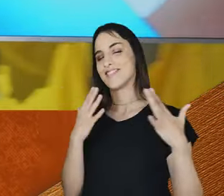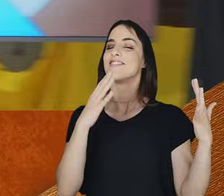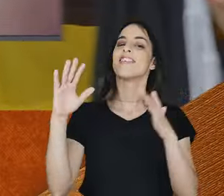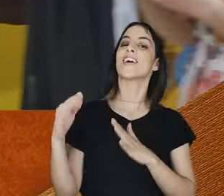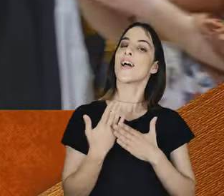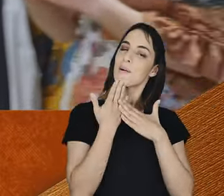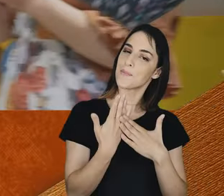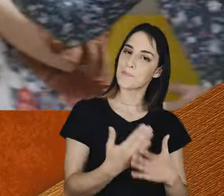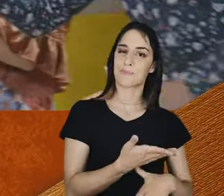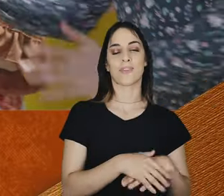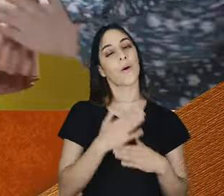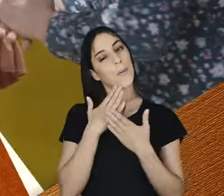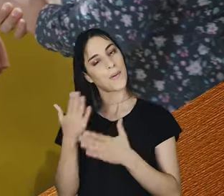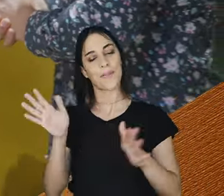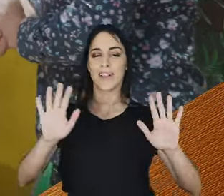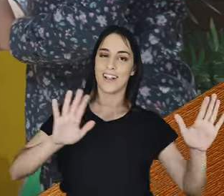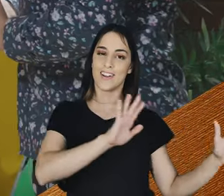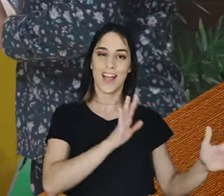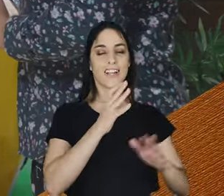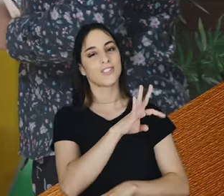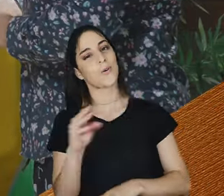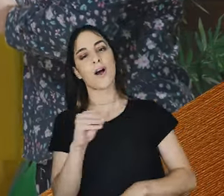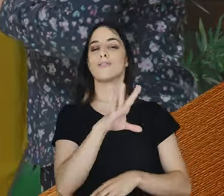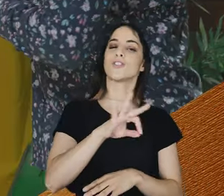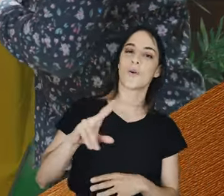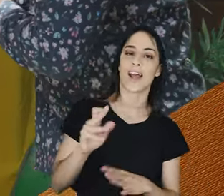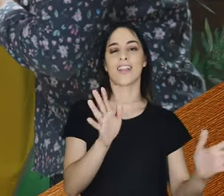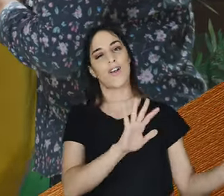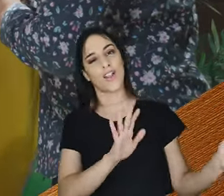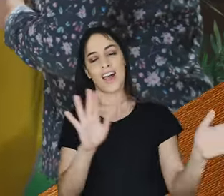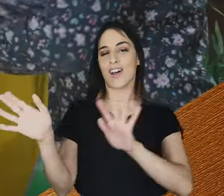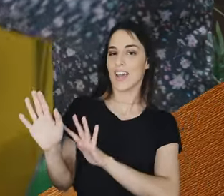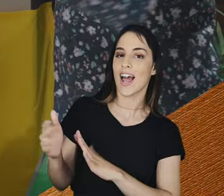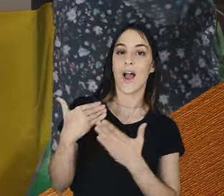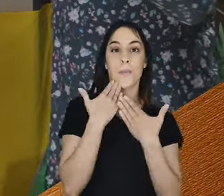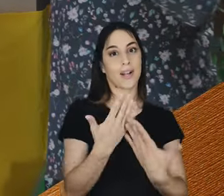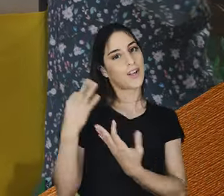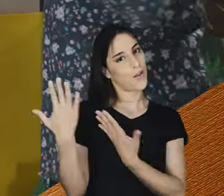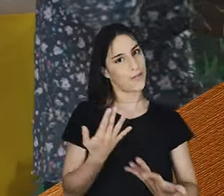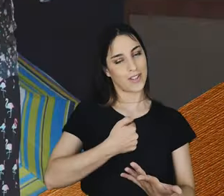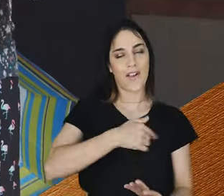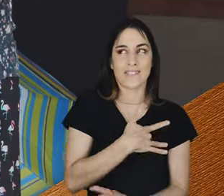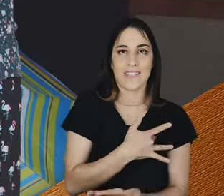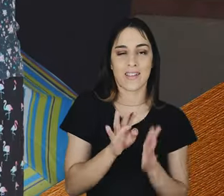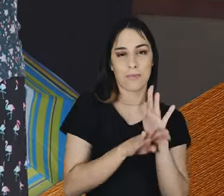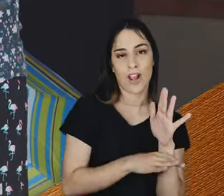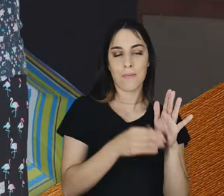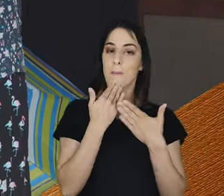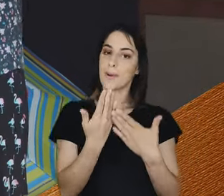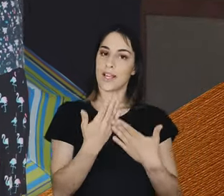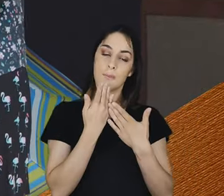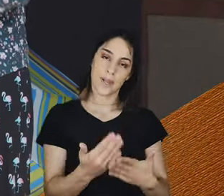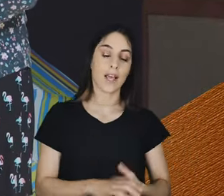Muito olá. Prazer, João. Olá, João. Prazer. Prazer, Joana. Prazer. Tudo bem? Muito obrigado pelo convite. Adoro este programa. Prazer é todo nosso, João.